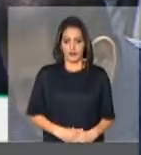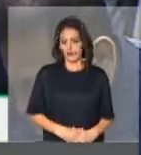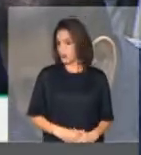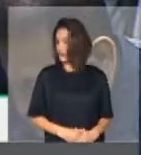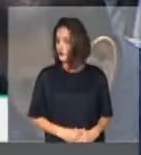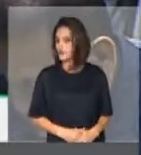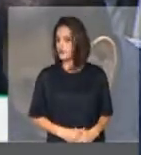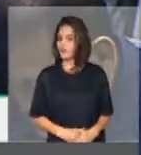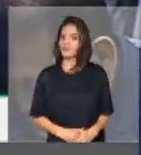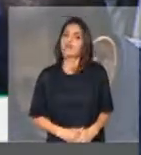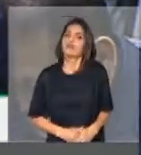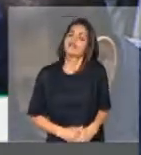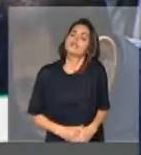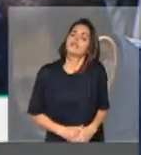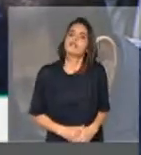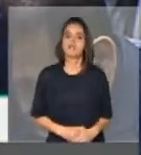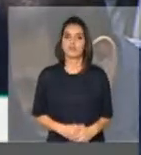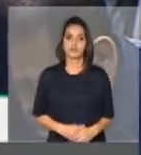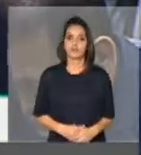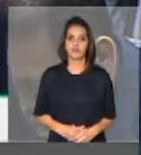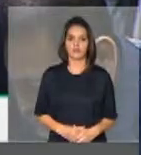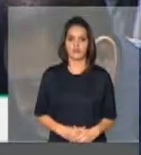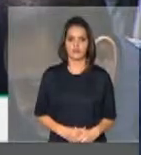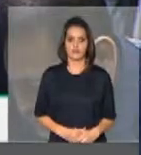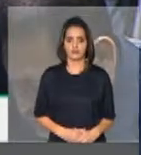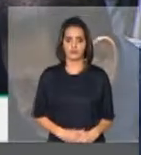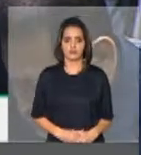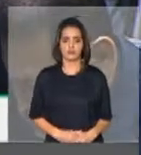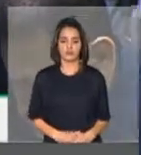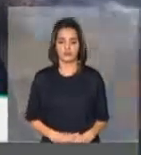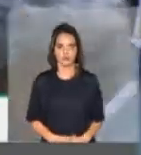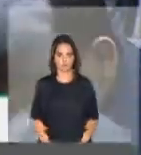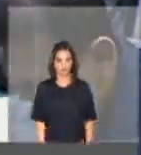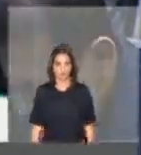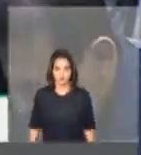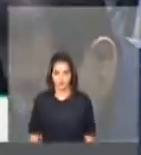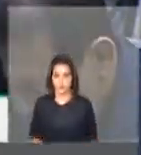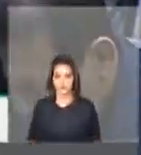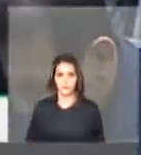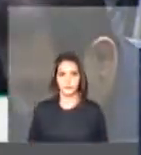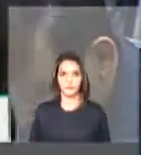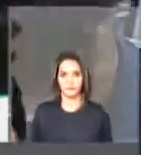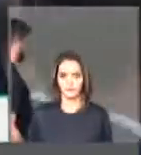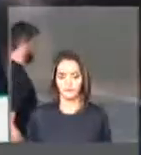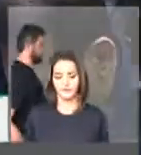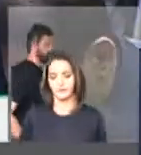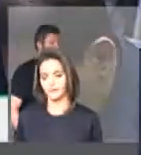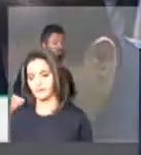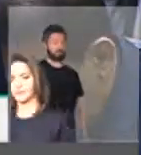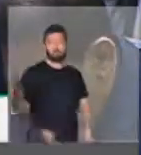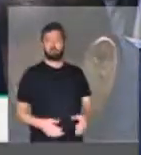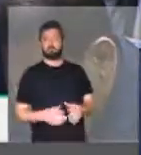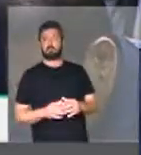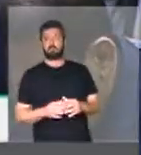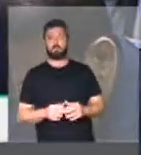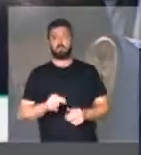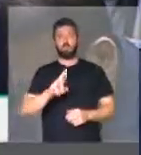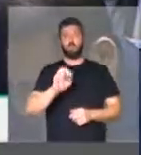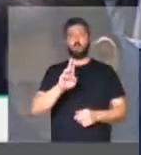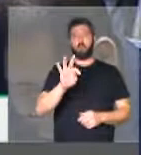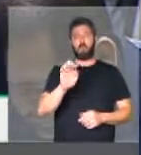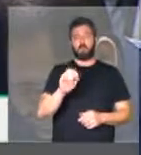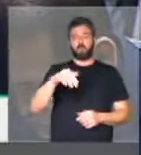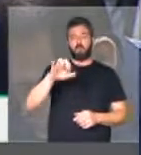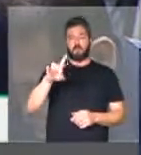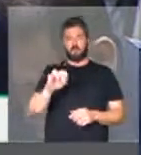primeiro ganho em relação ao Nordeste brasileiro. Já Dias Macedo, através de seus filhos, o Roberto Macedo, o Amarildo